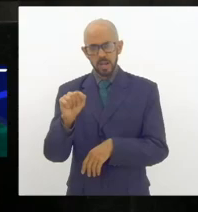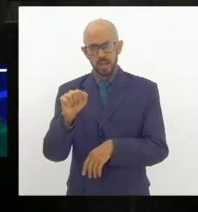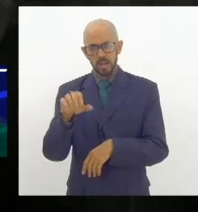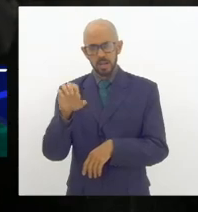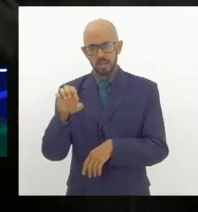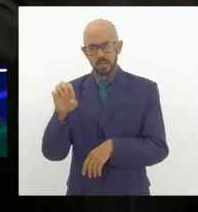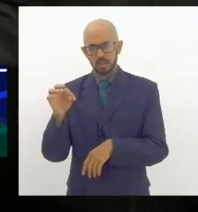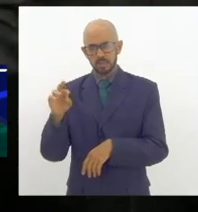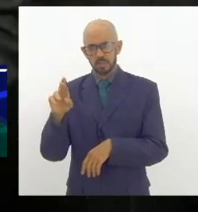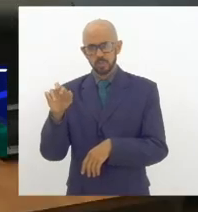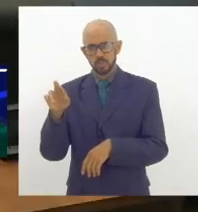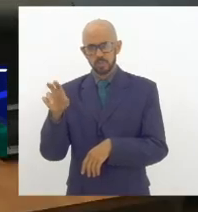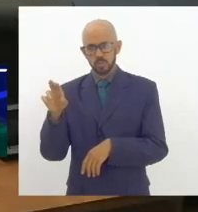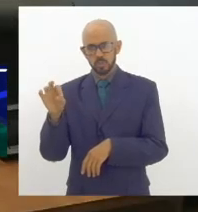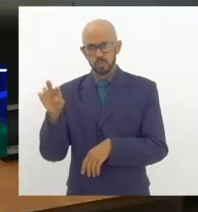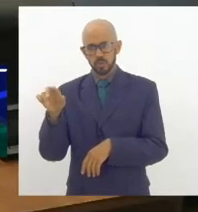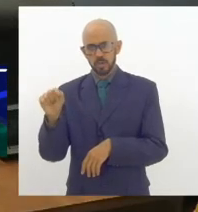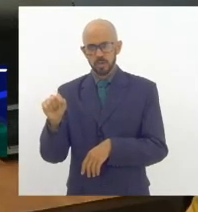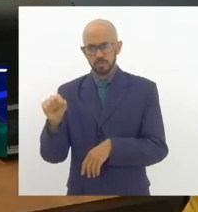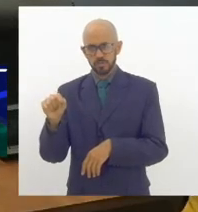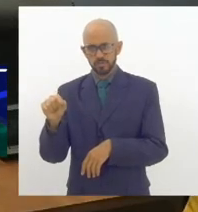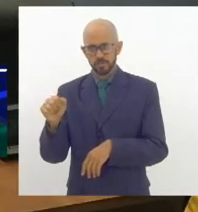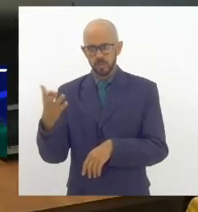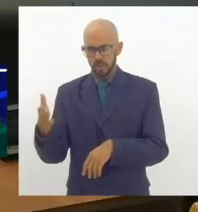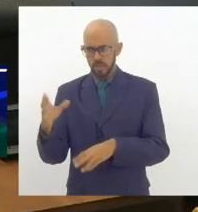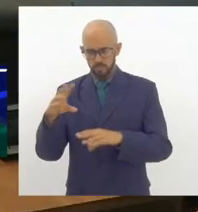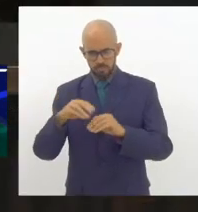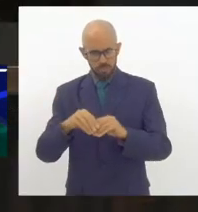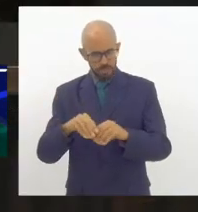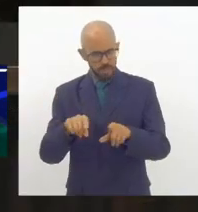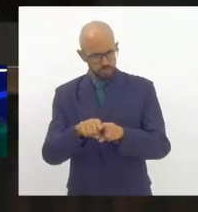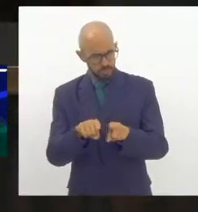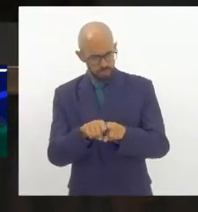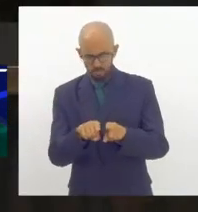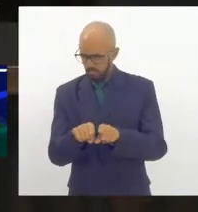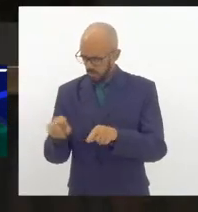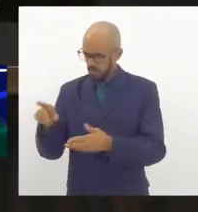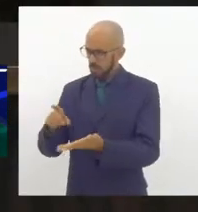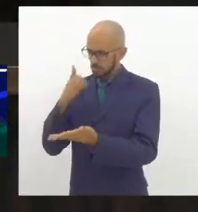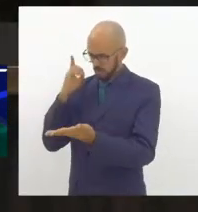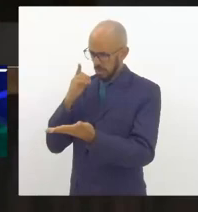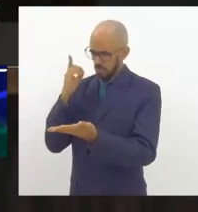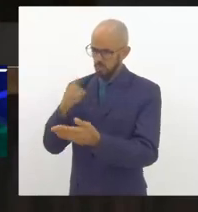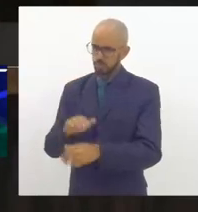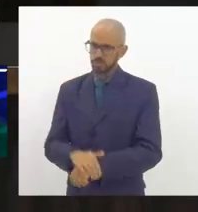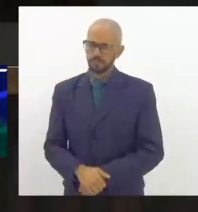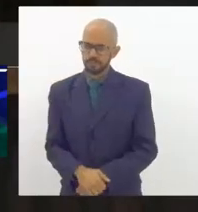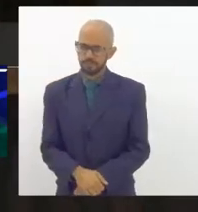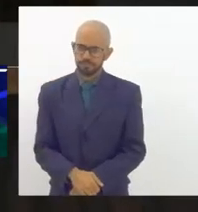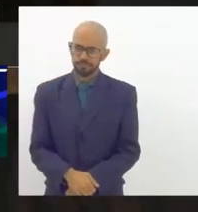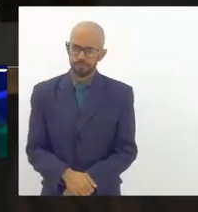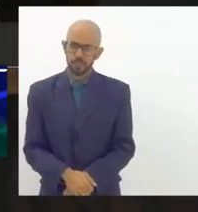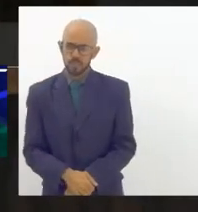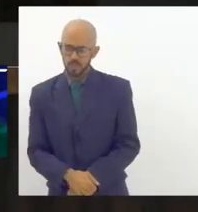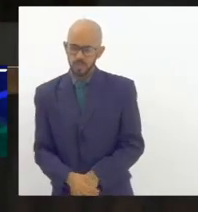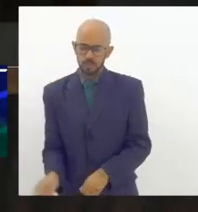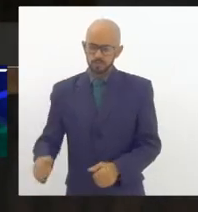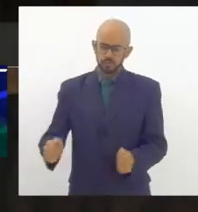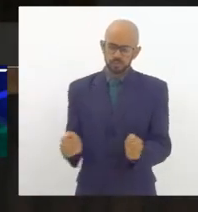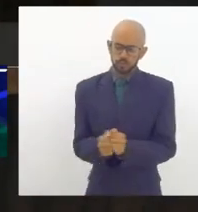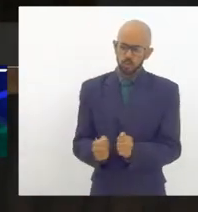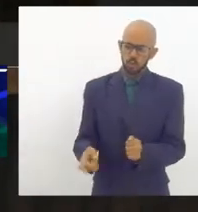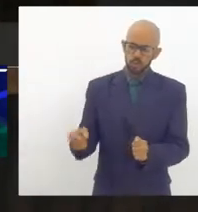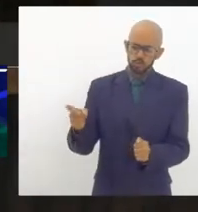não eu quero apenas fazer algumas observações Na Linha Do que vossa excelência